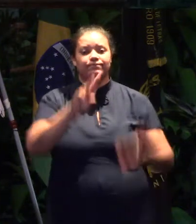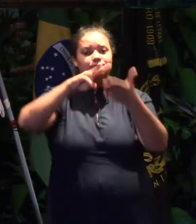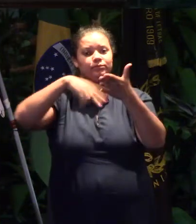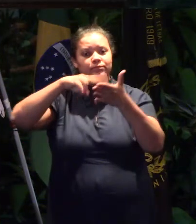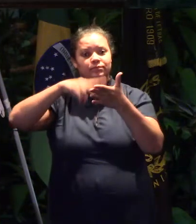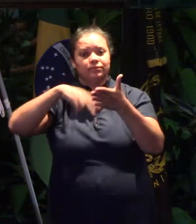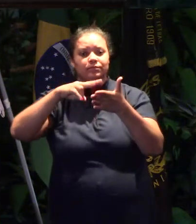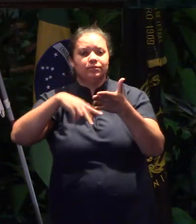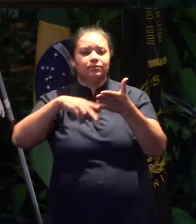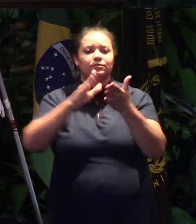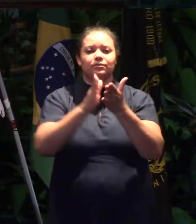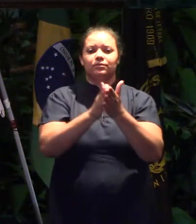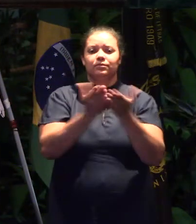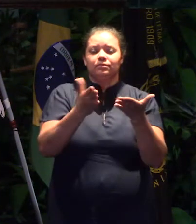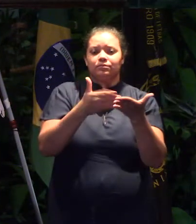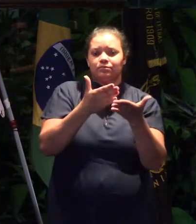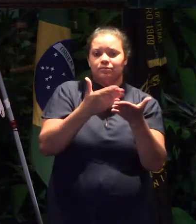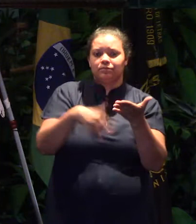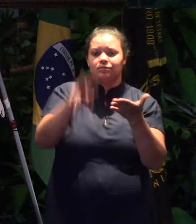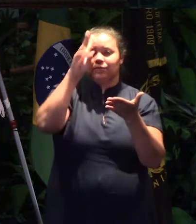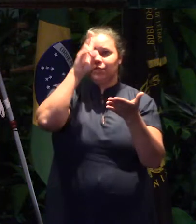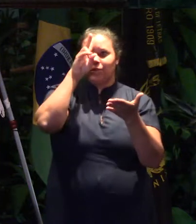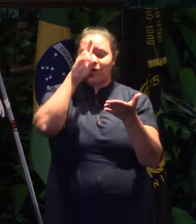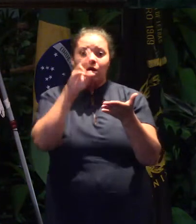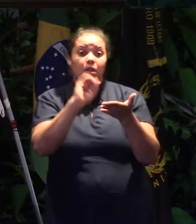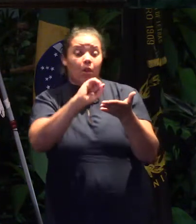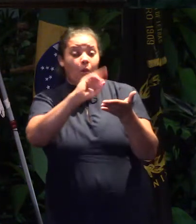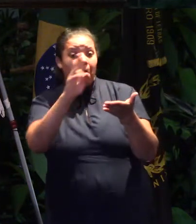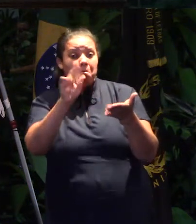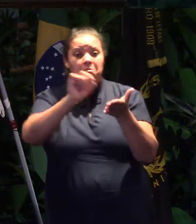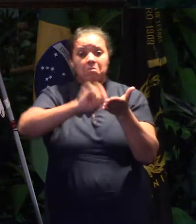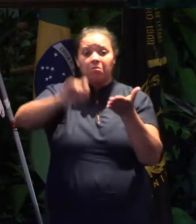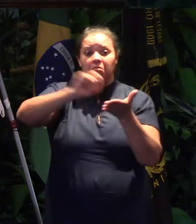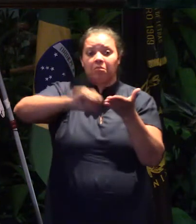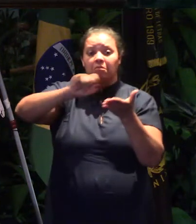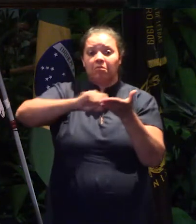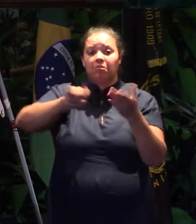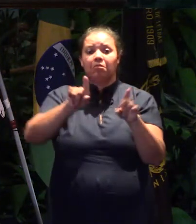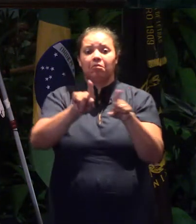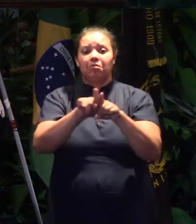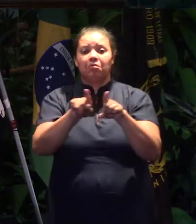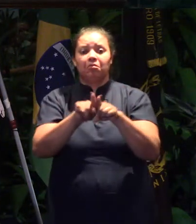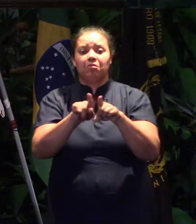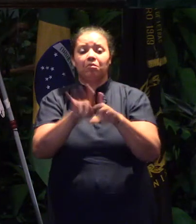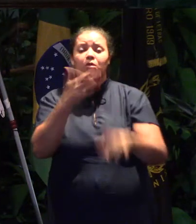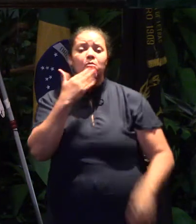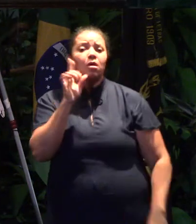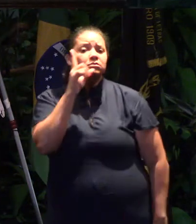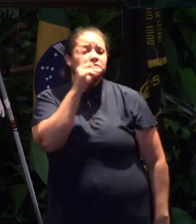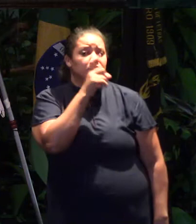da literatura, seja na condição de leitores ou mesmo como escritores. Que dificuldades elas